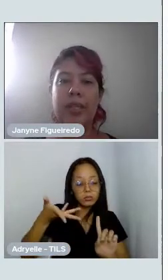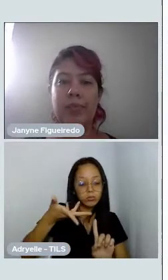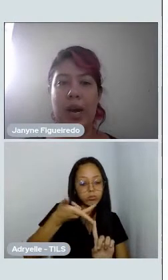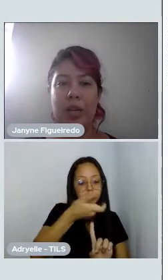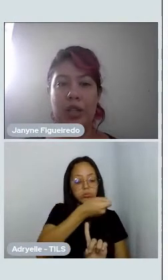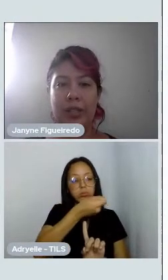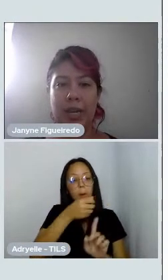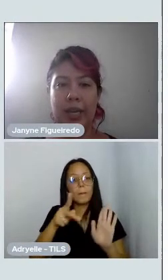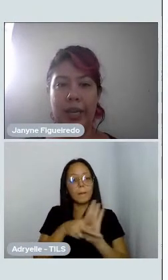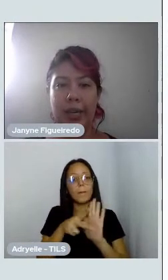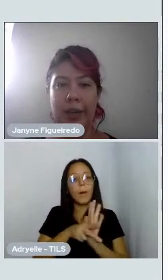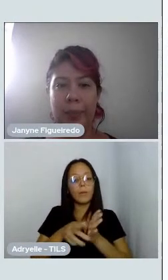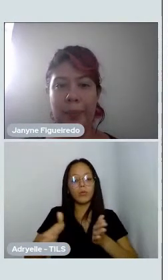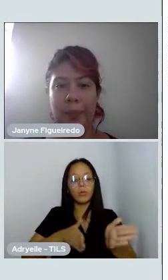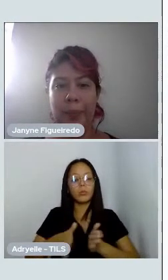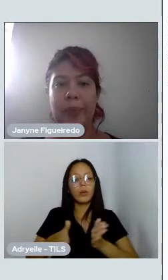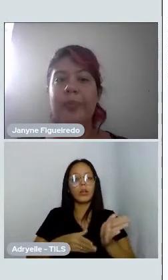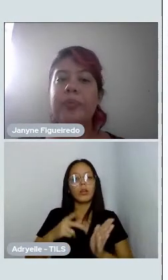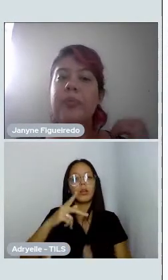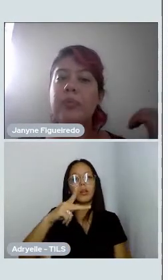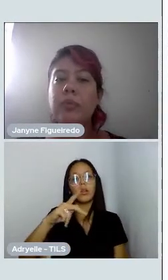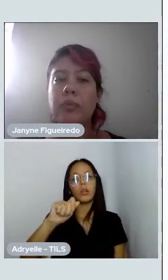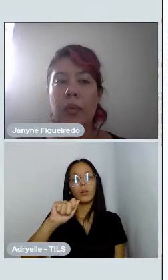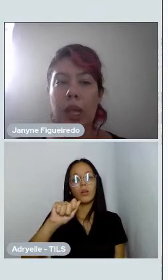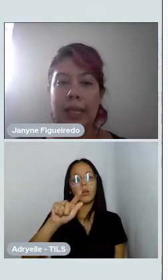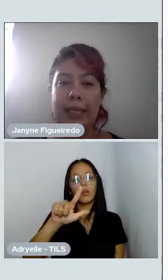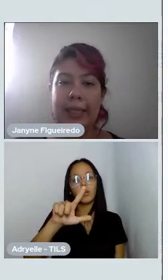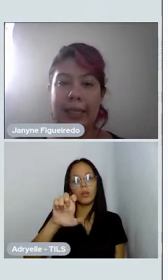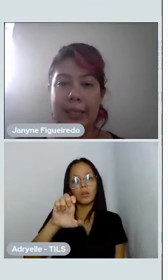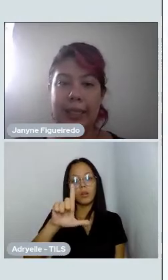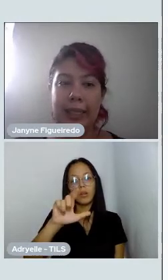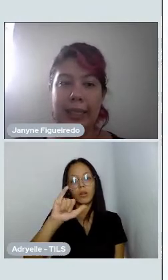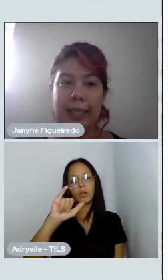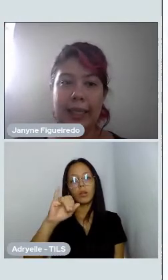Temos algumas imagens aqui